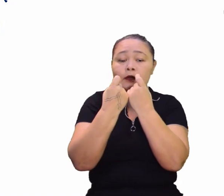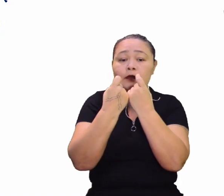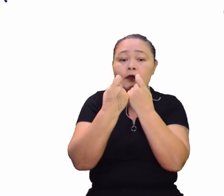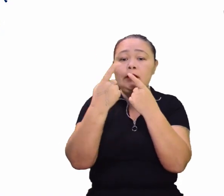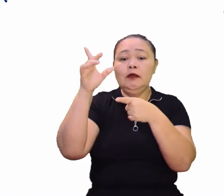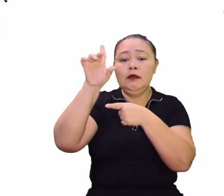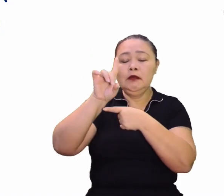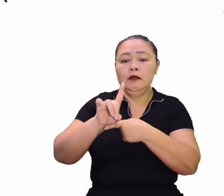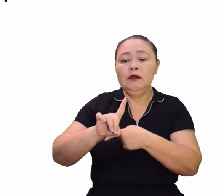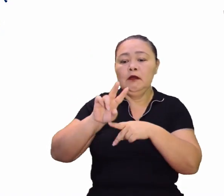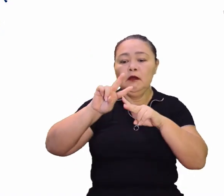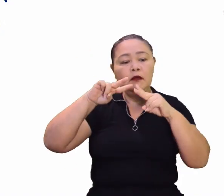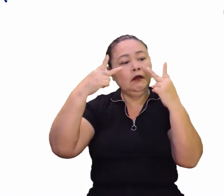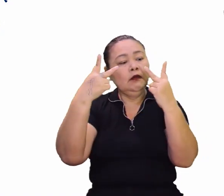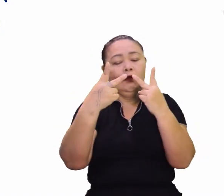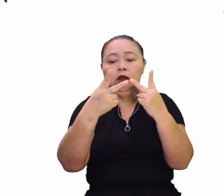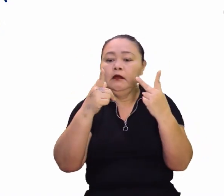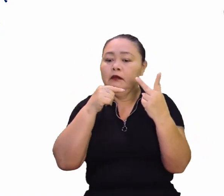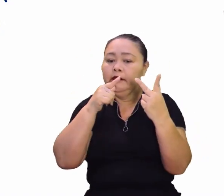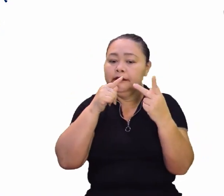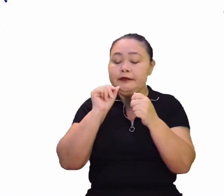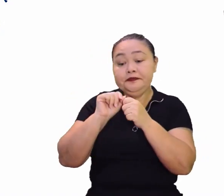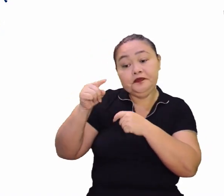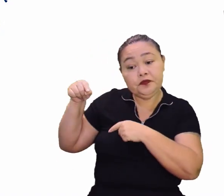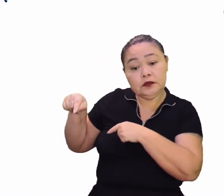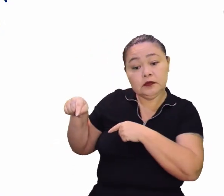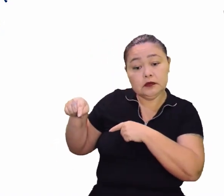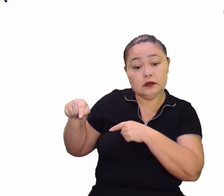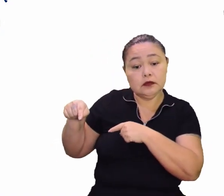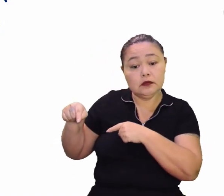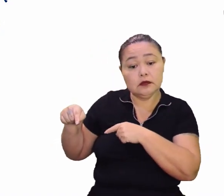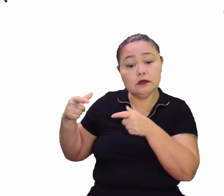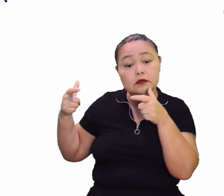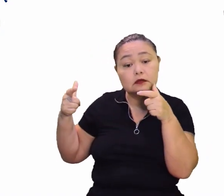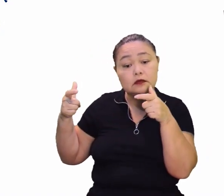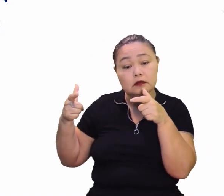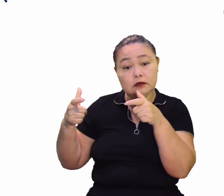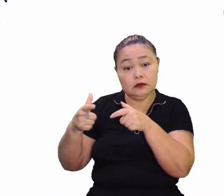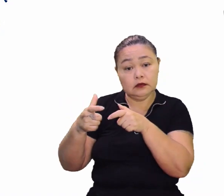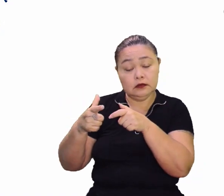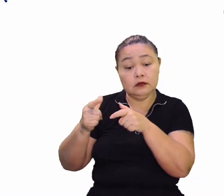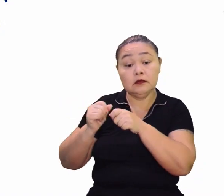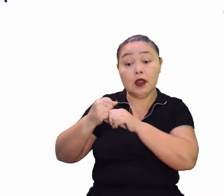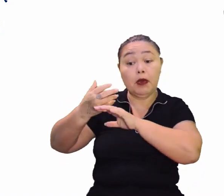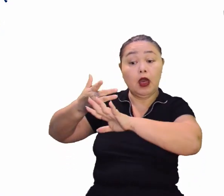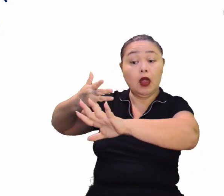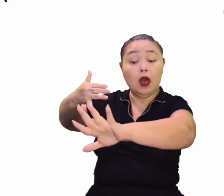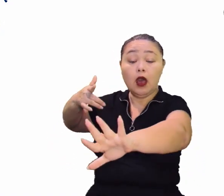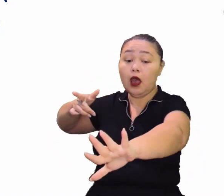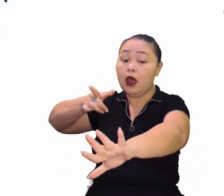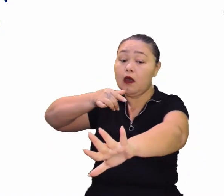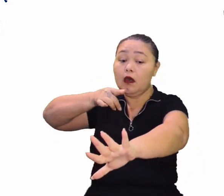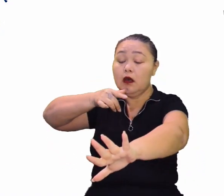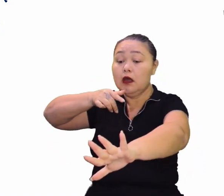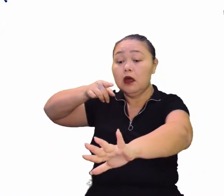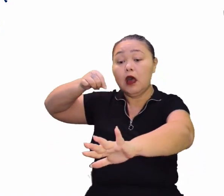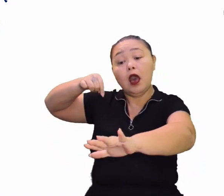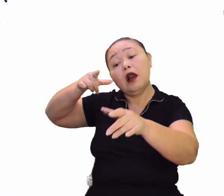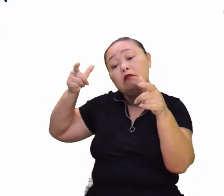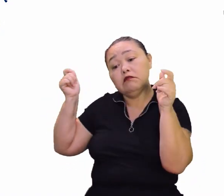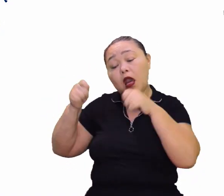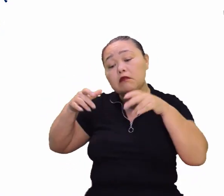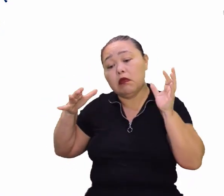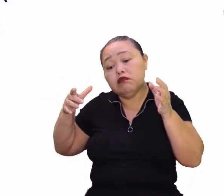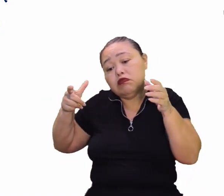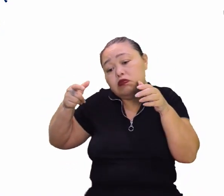aqui é densidade, volume de água. E aqui, no caso, Olha aí. Menor. Mesmo que seja maior em extensão, a capacidade dele é